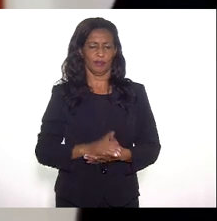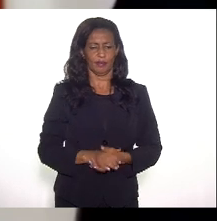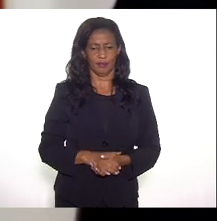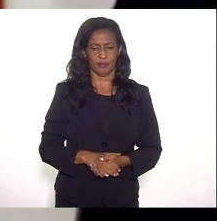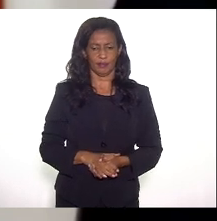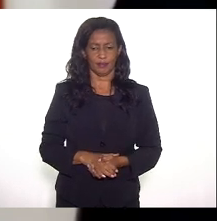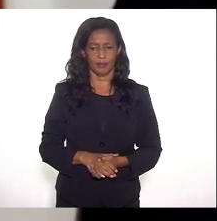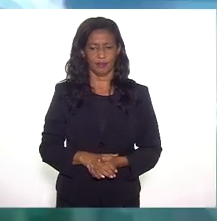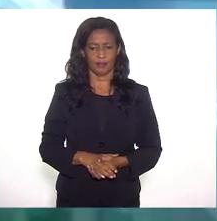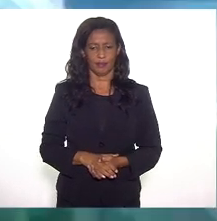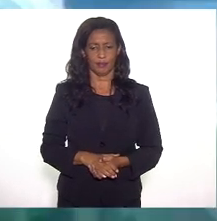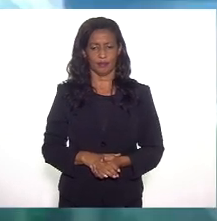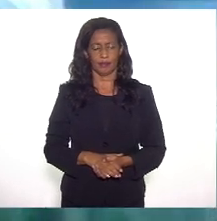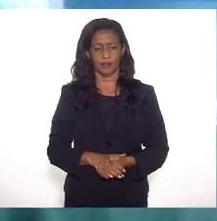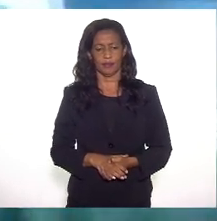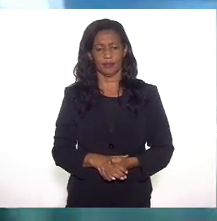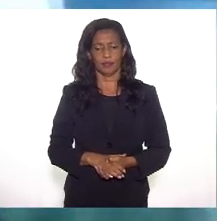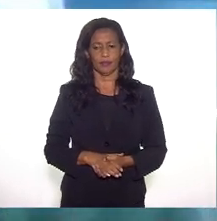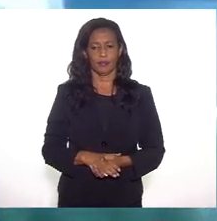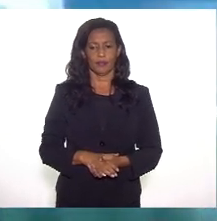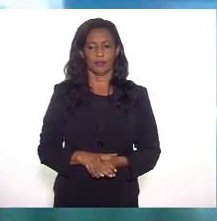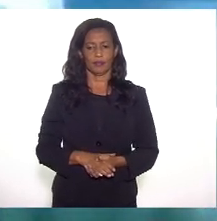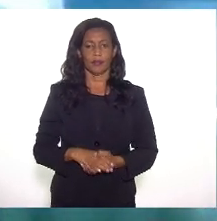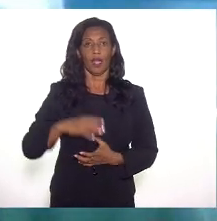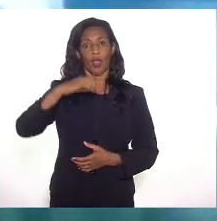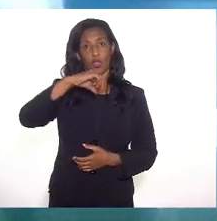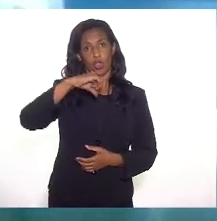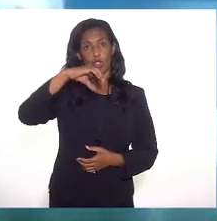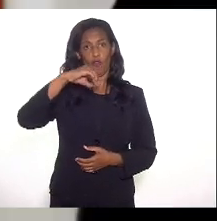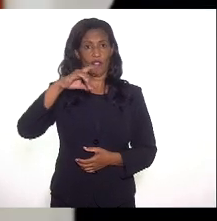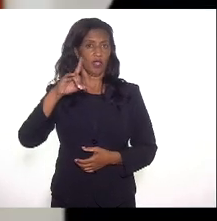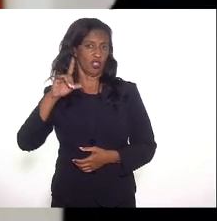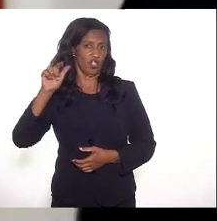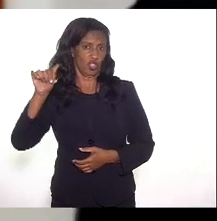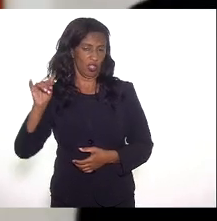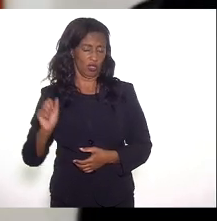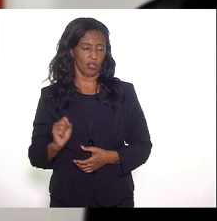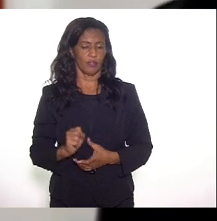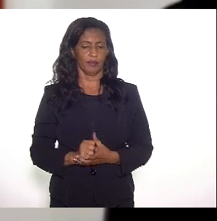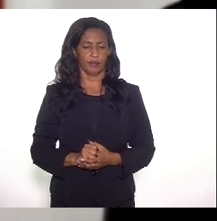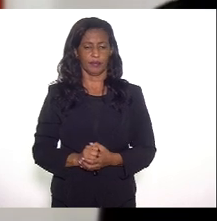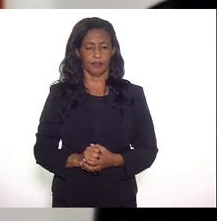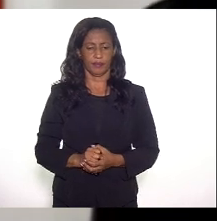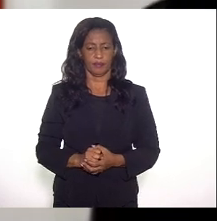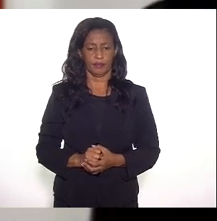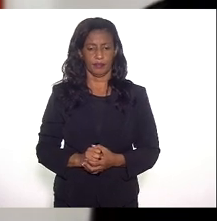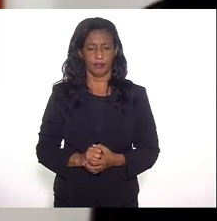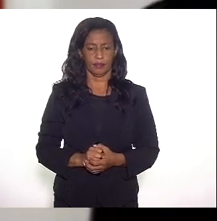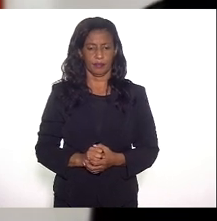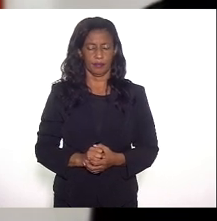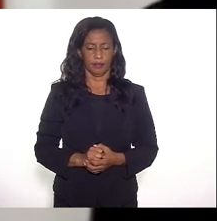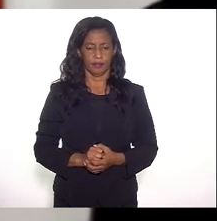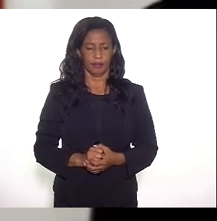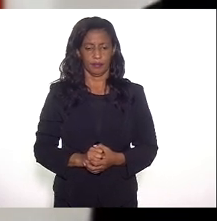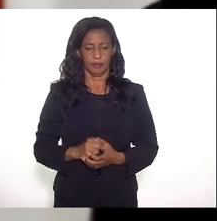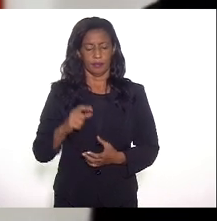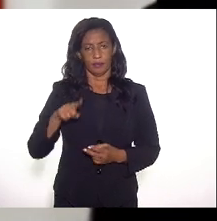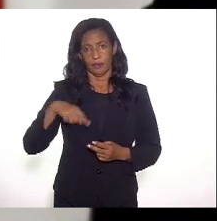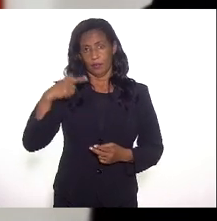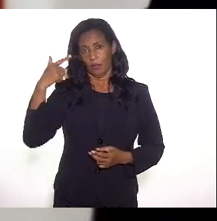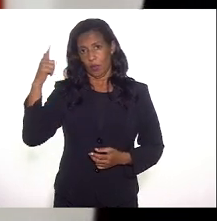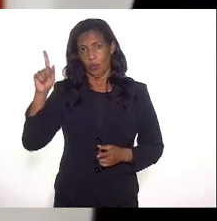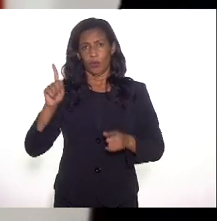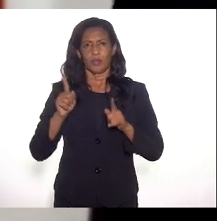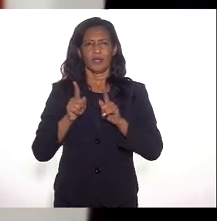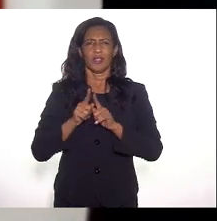É aquela dos 90 dias? Dos 90 dias, tá? E tem uma outra questão também para o